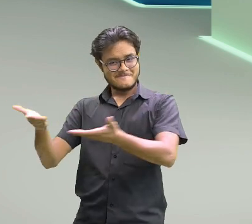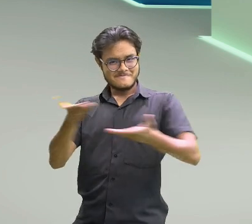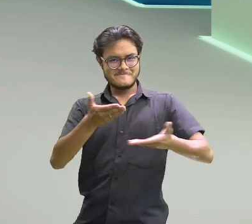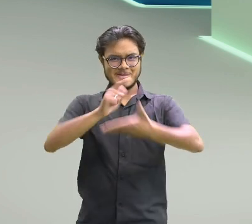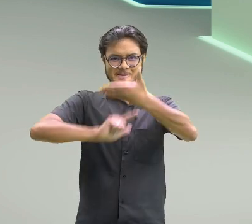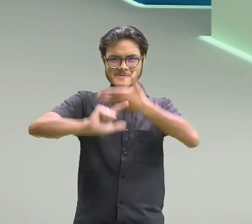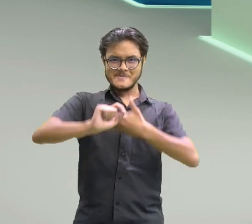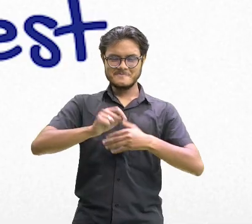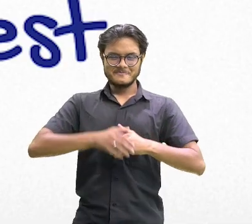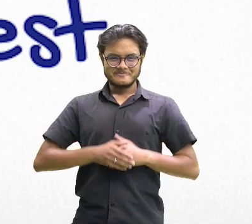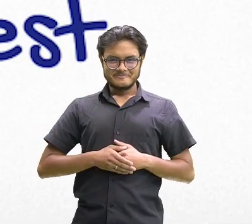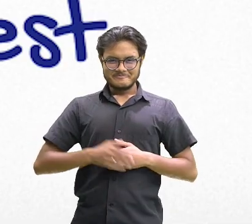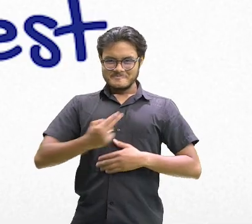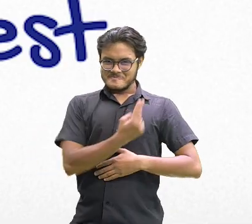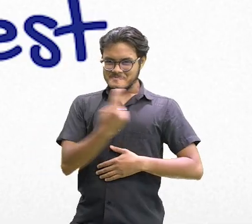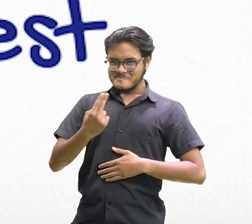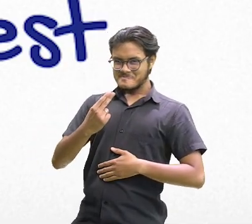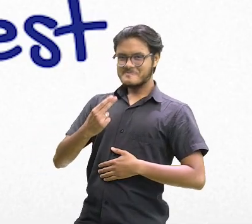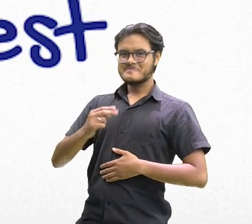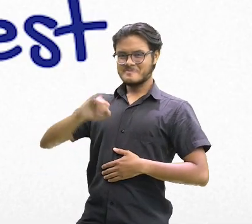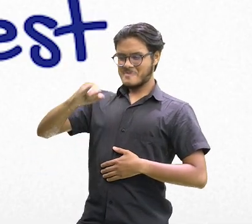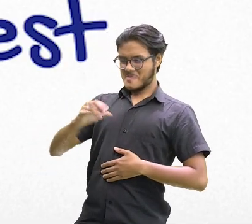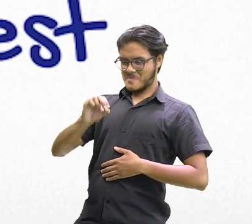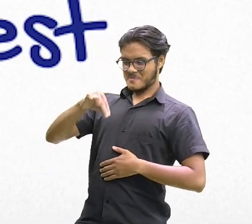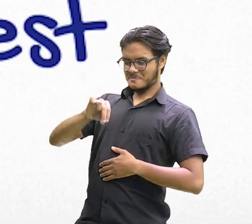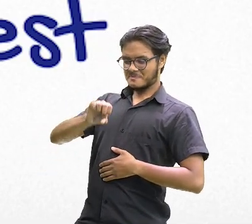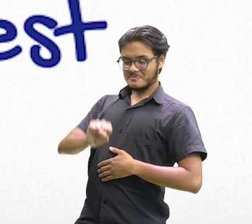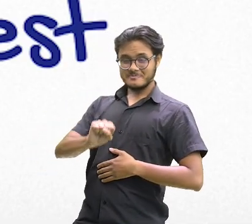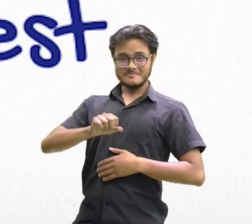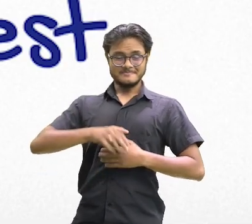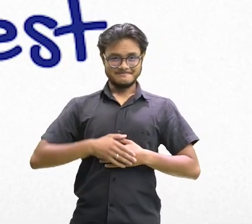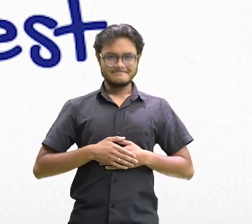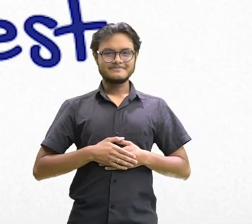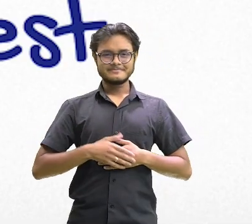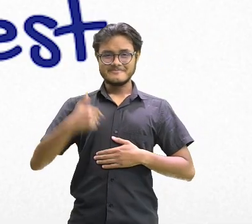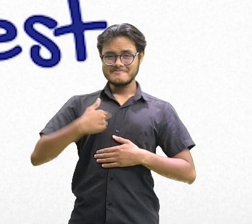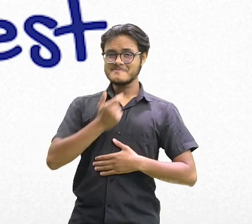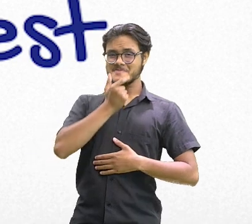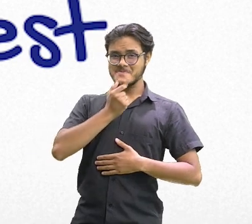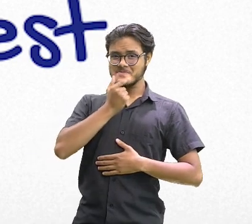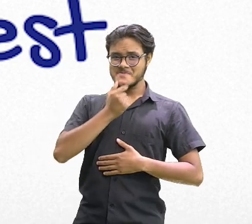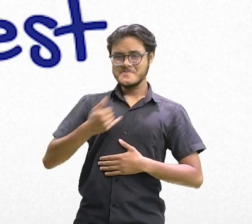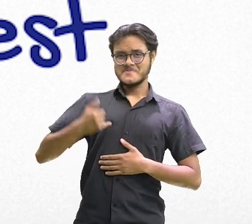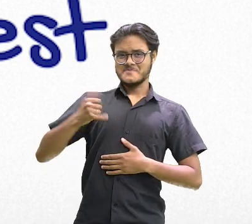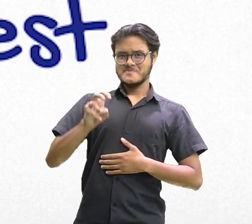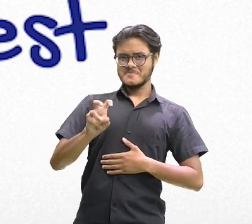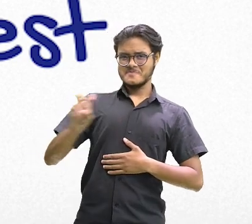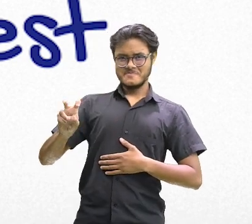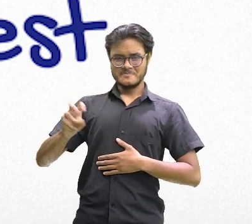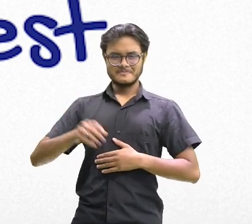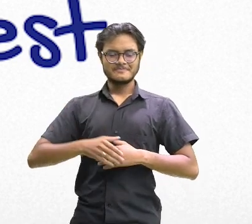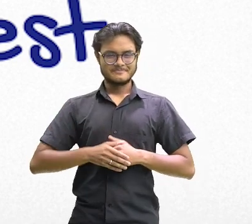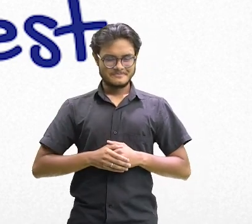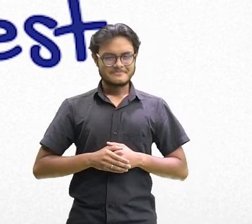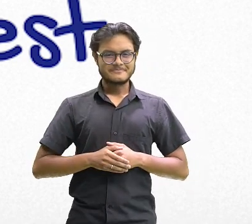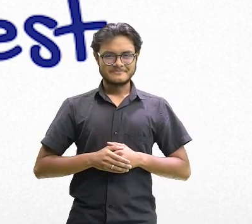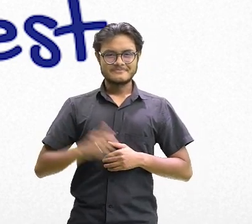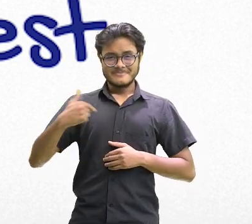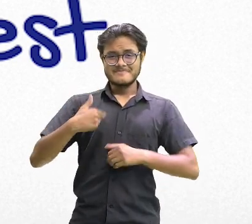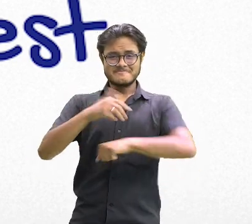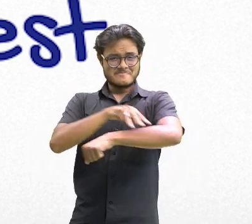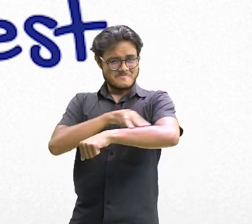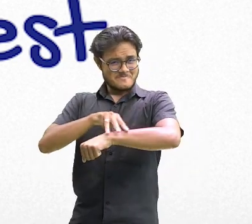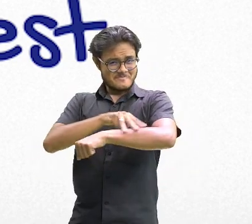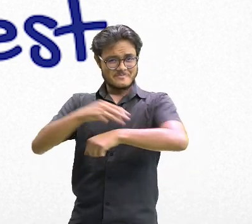Preveste da UEA. Eu sou o professor Jonas Aranza, sou do sexo masculino com 55 anos de idade. Sou